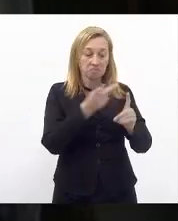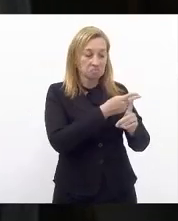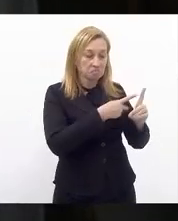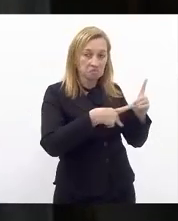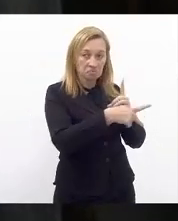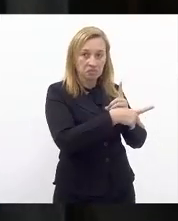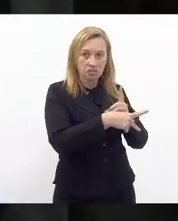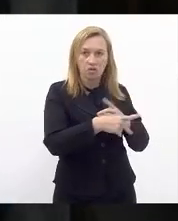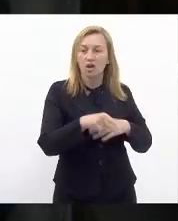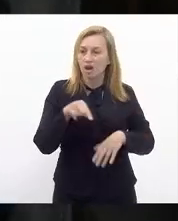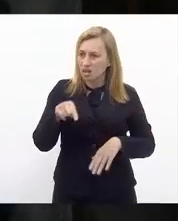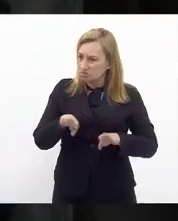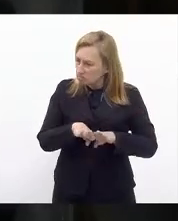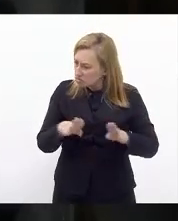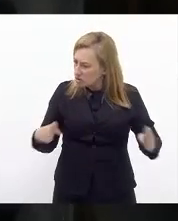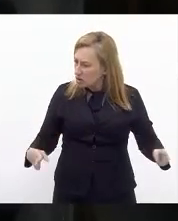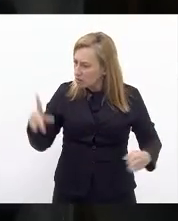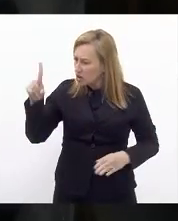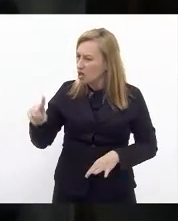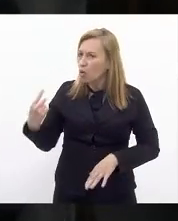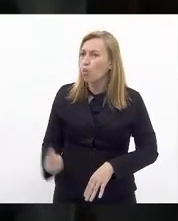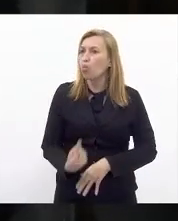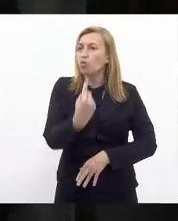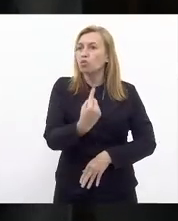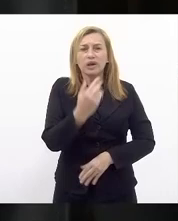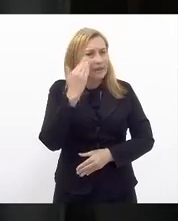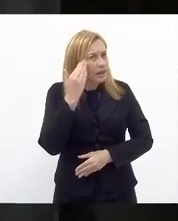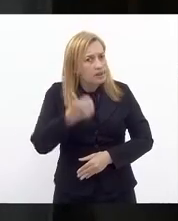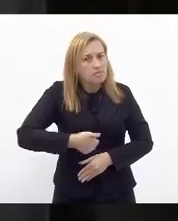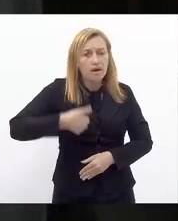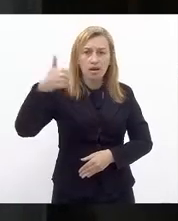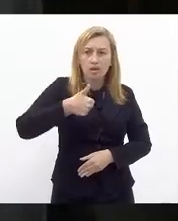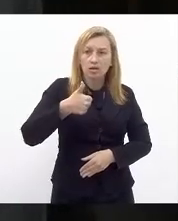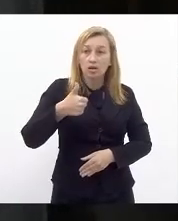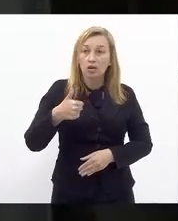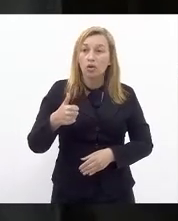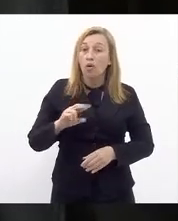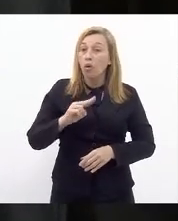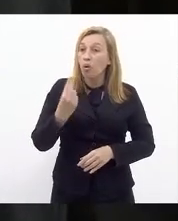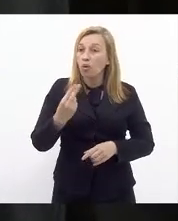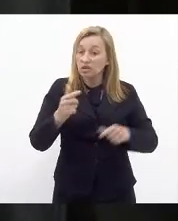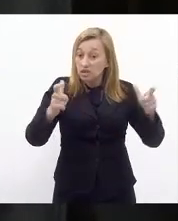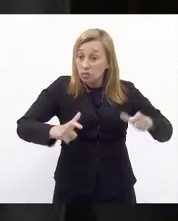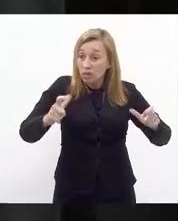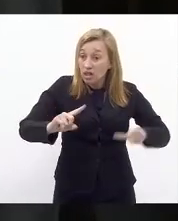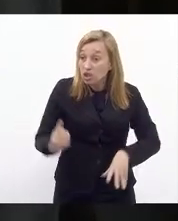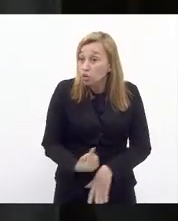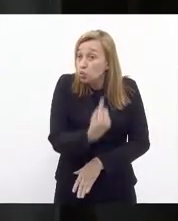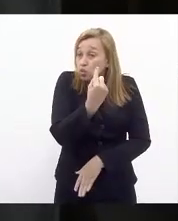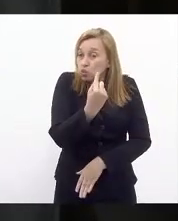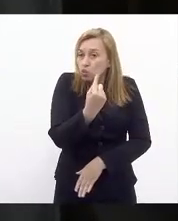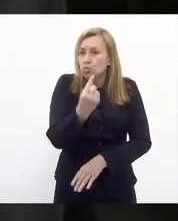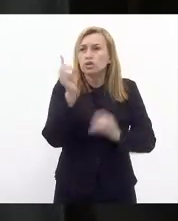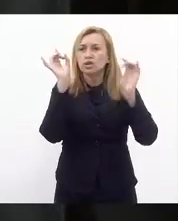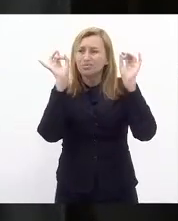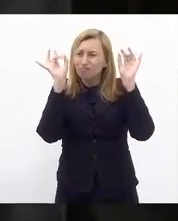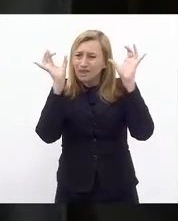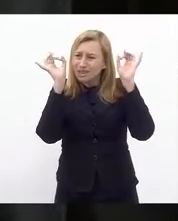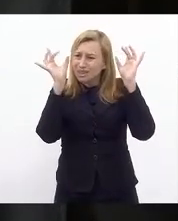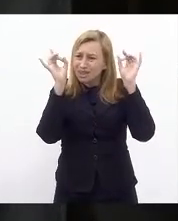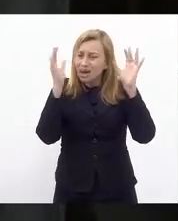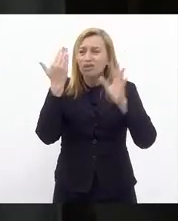nessa mesa seja o único talvez nesse auditório seja o único especialista